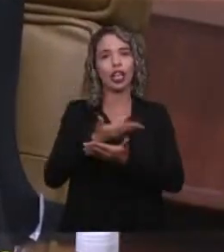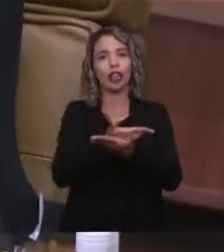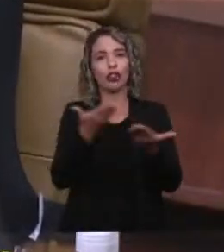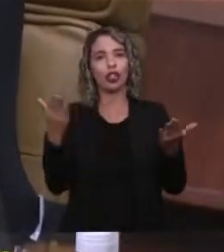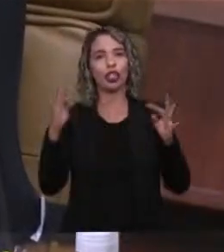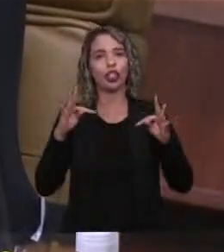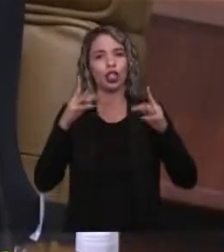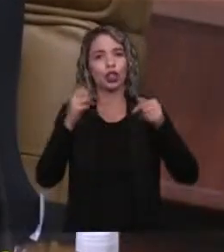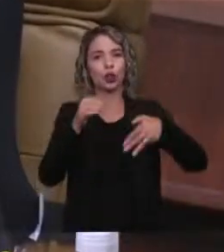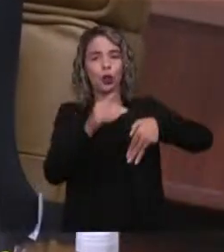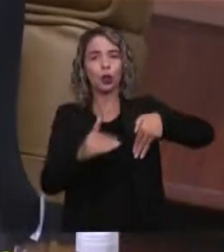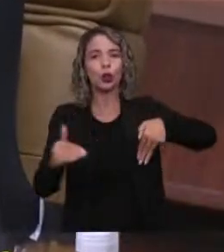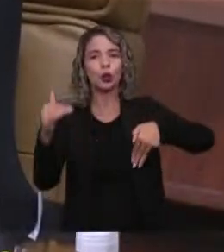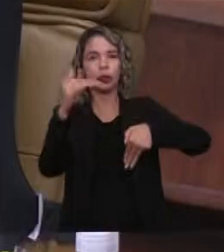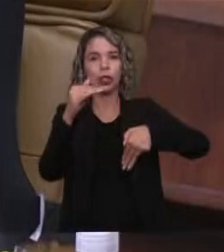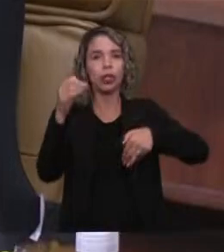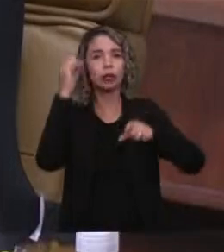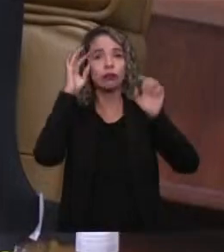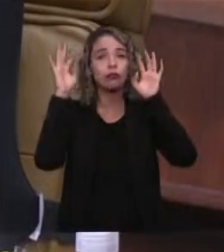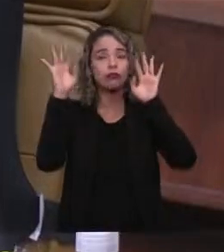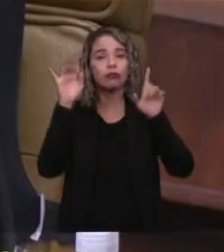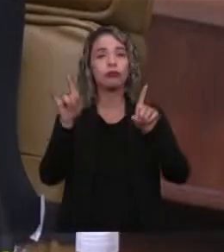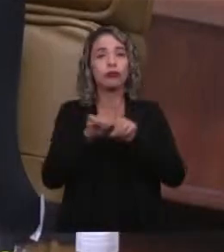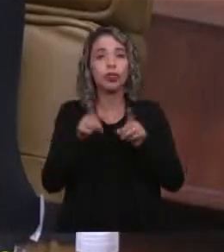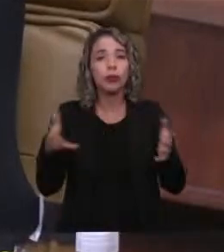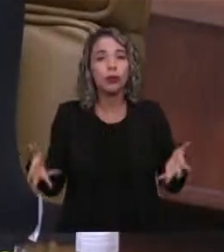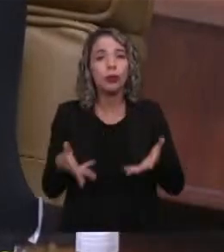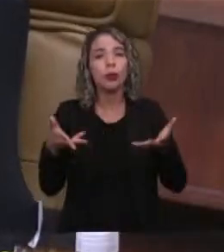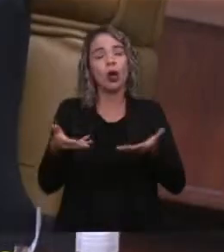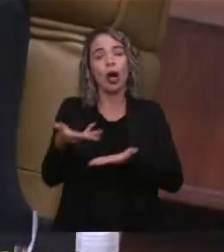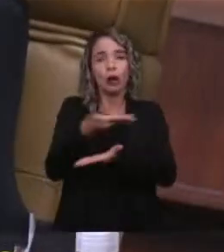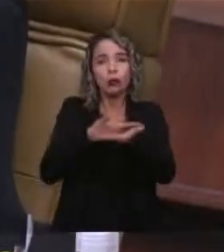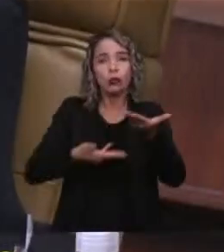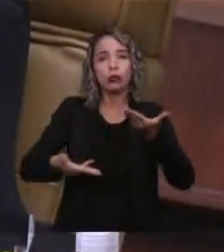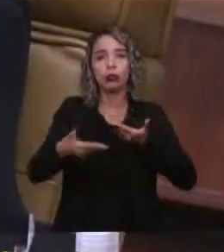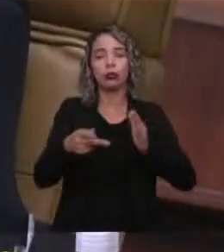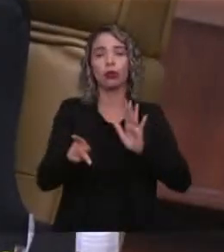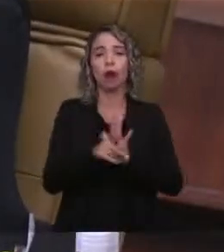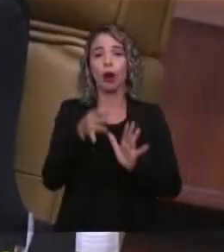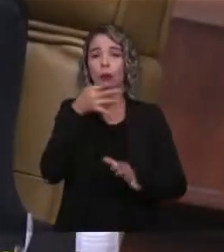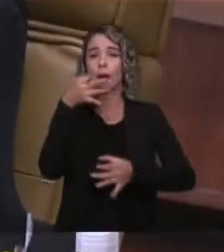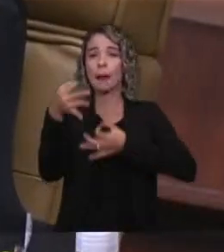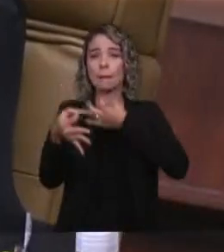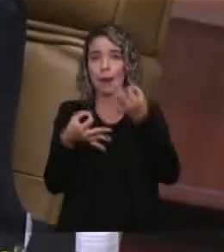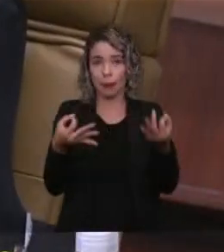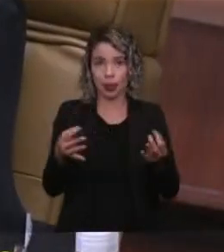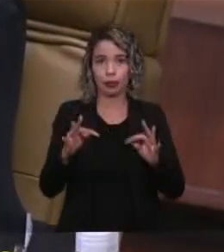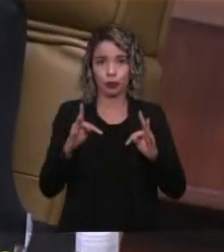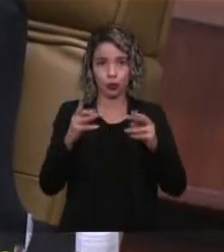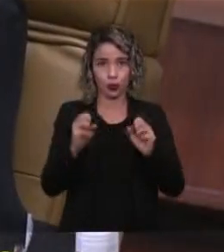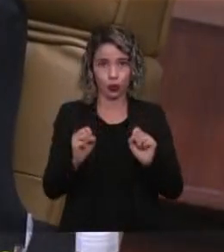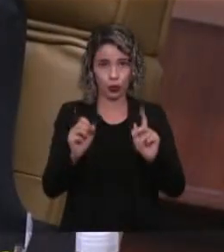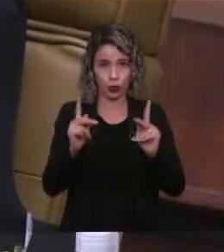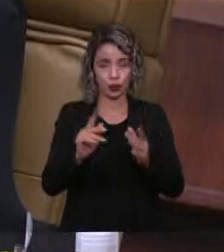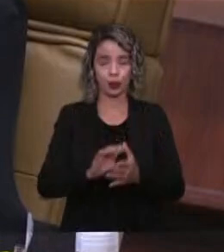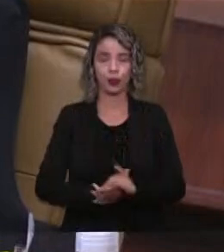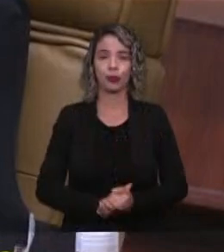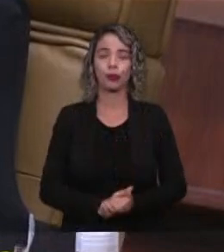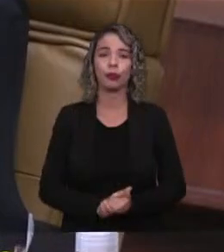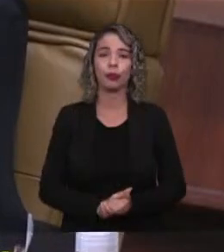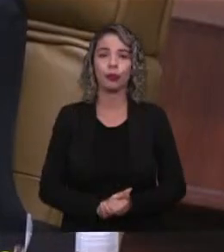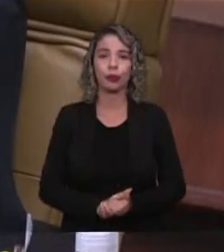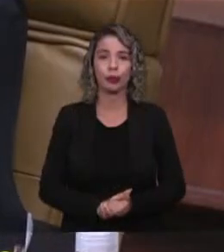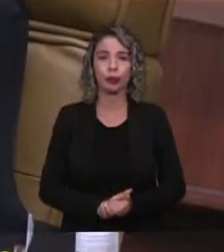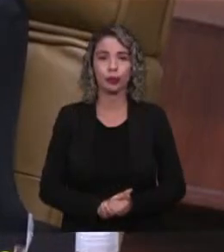colegas para reflexão, corroboração ou não das posições correspondentes.